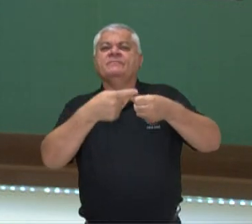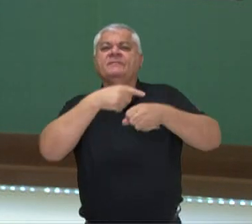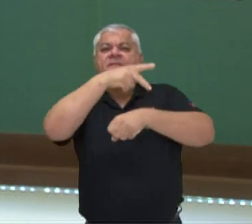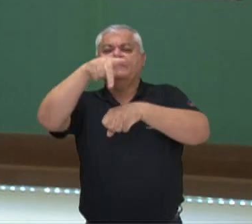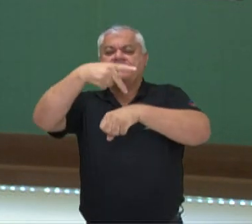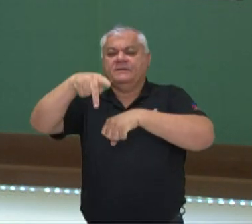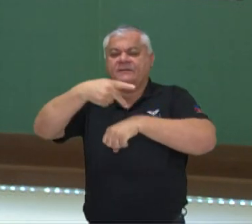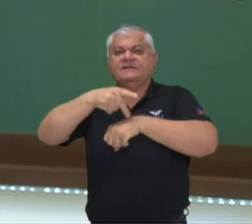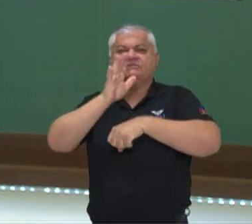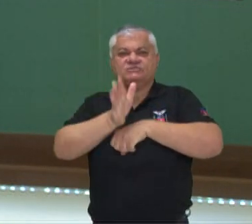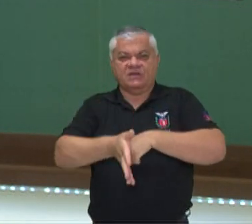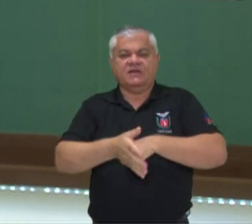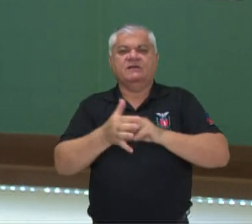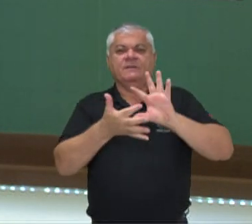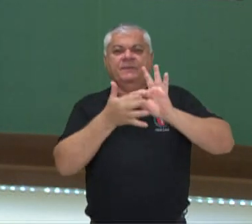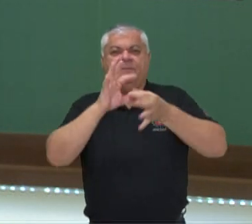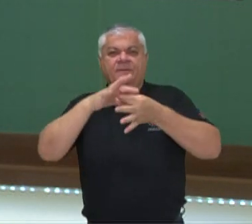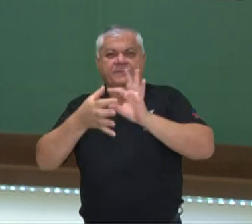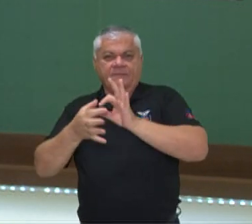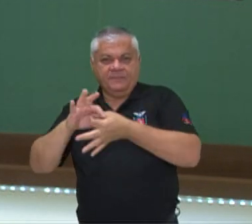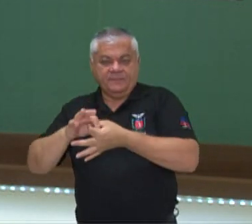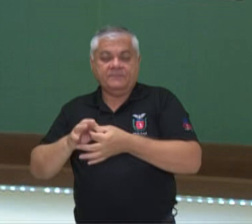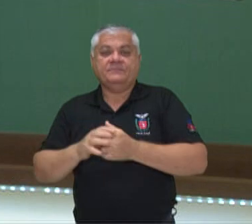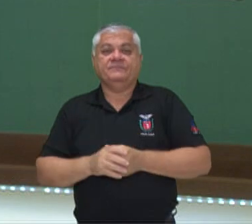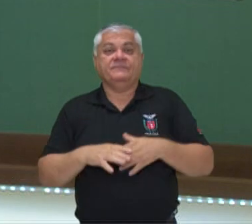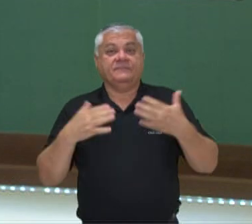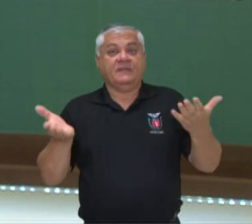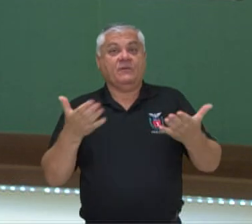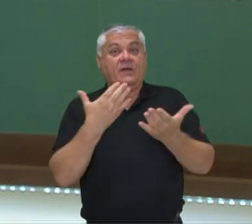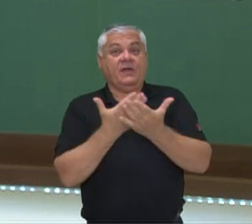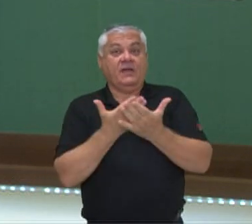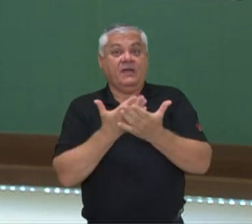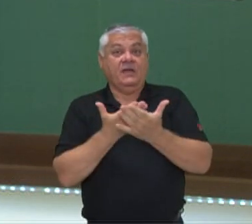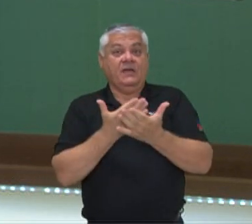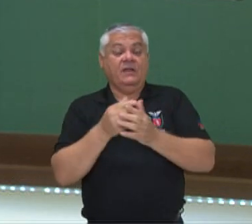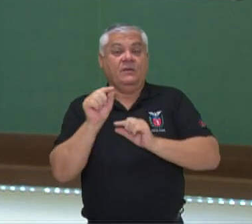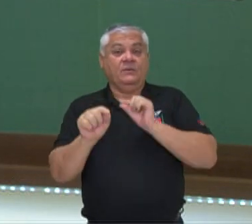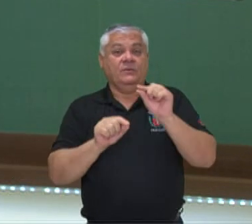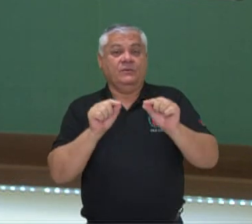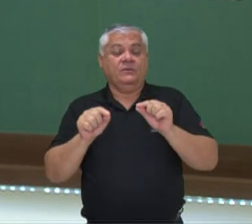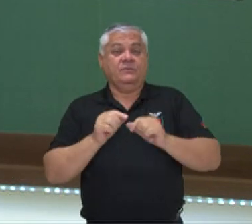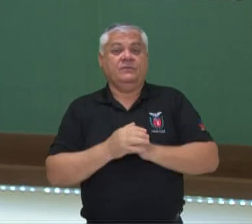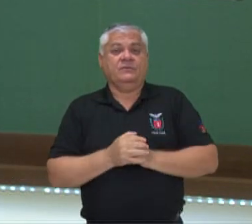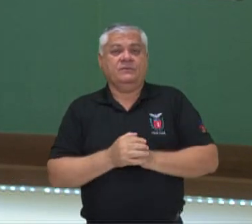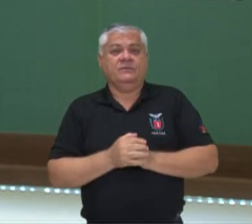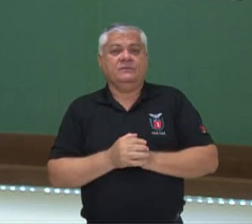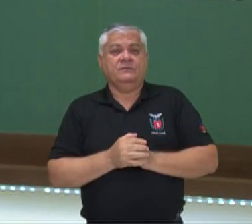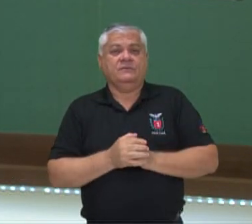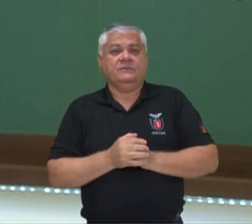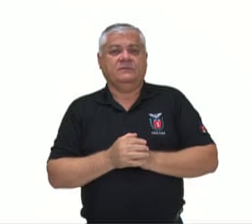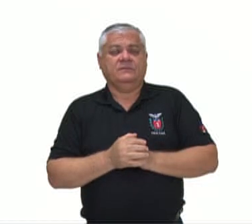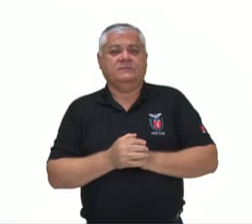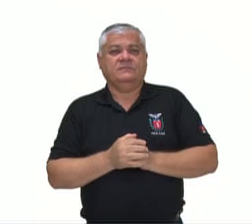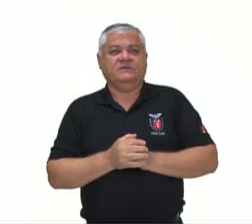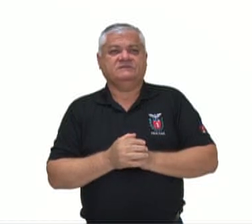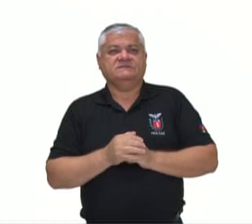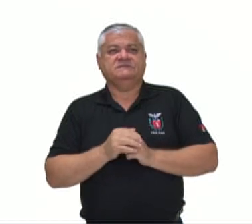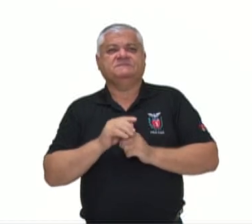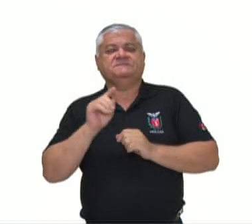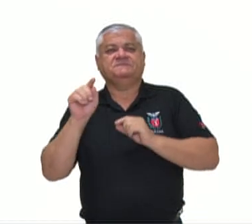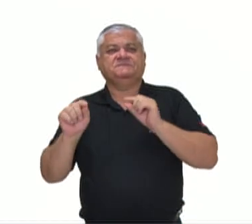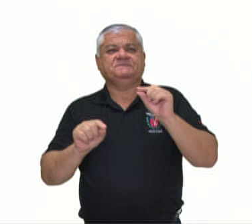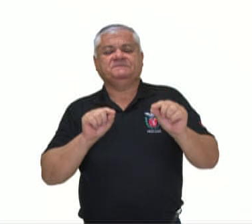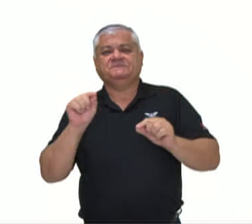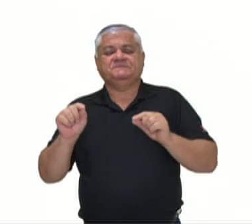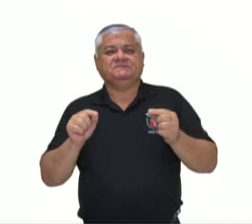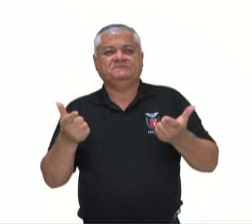os Jogos Olímpicos, tá? Então a nossa aula vai girar um pouco em cima disso também, tá ok? Before reading, antes